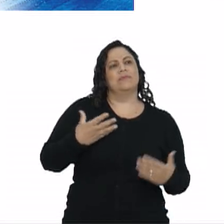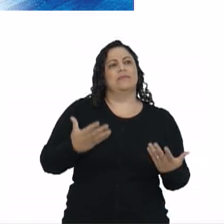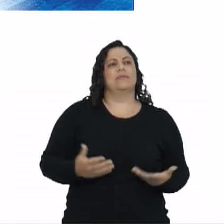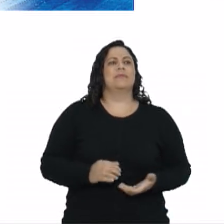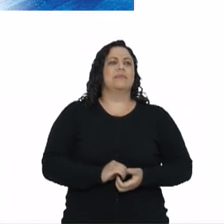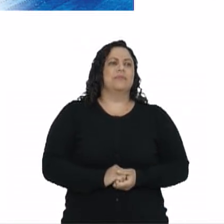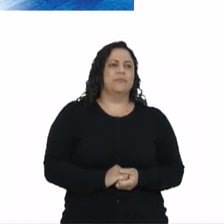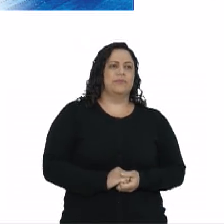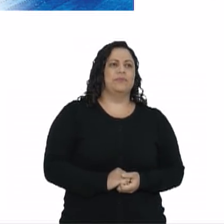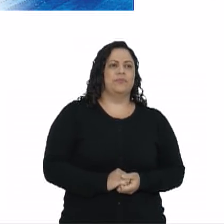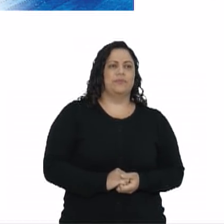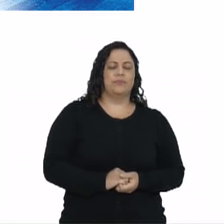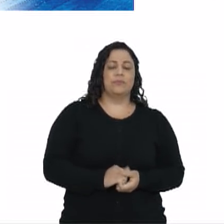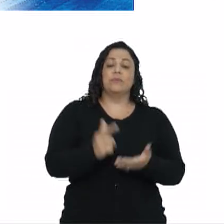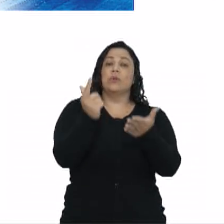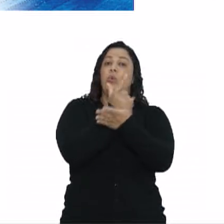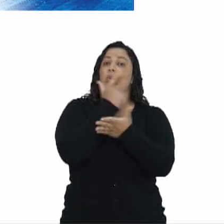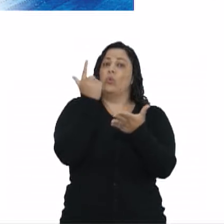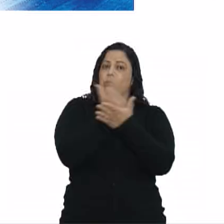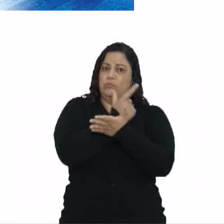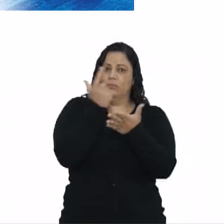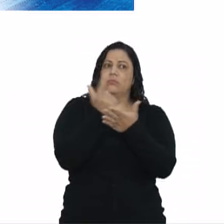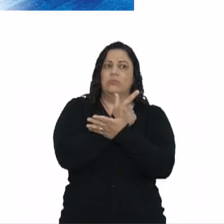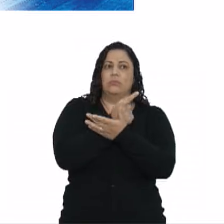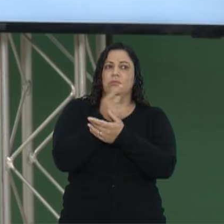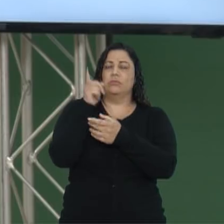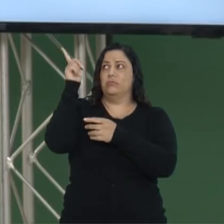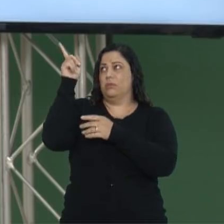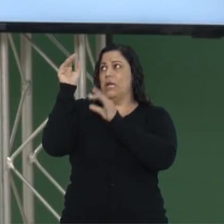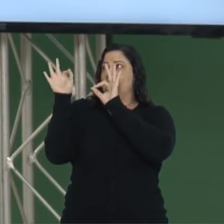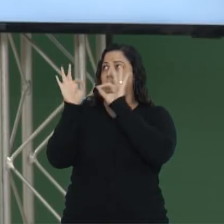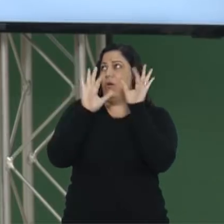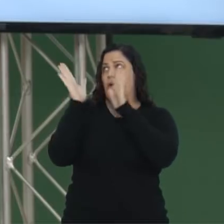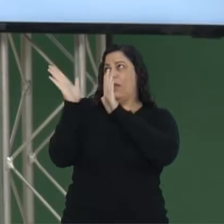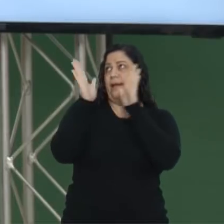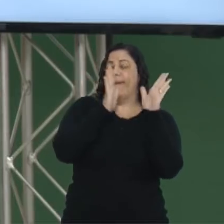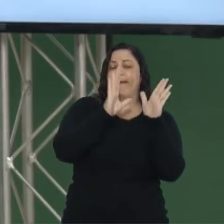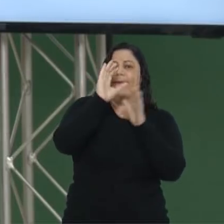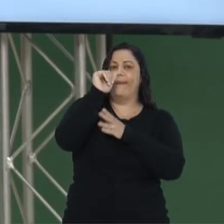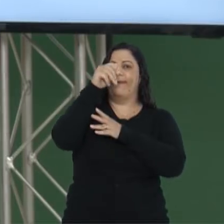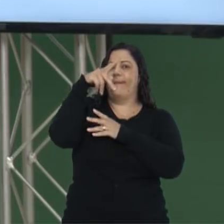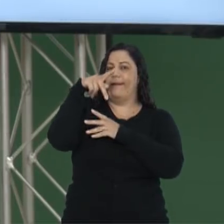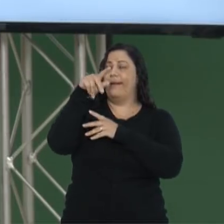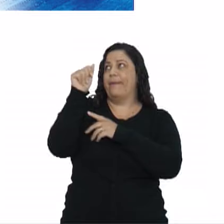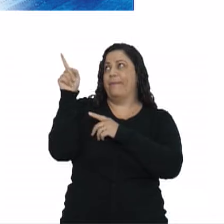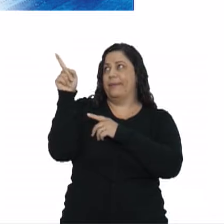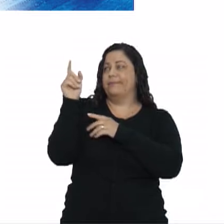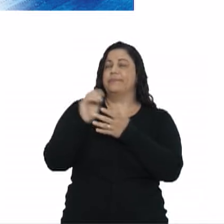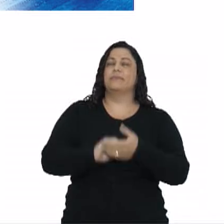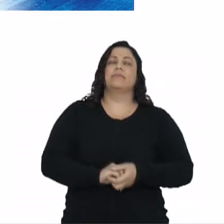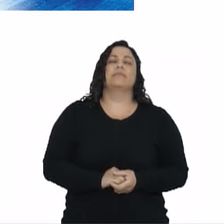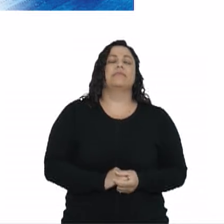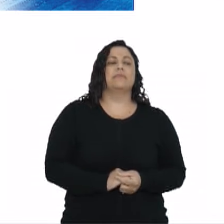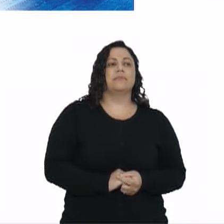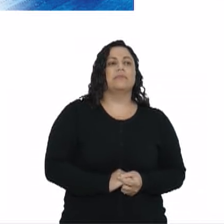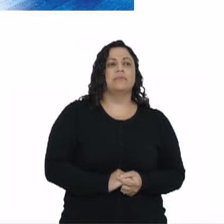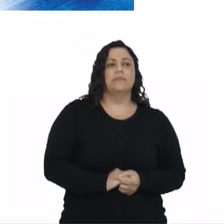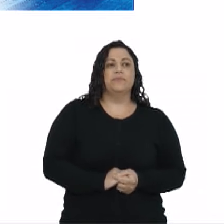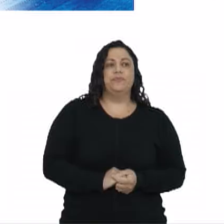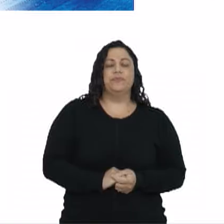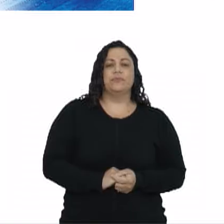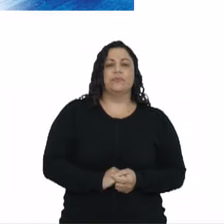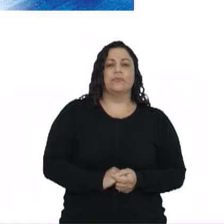Continuando. O livro, é aqui a capa que eu coloquei para você, tá? O livro O Ócio Criativo, no